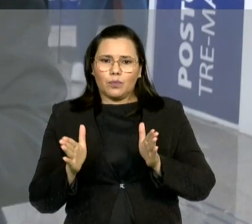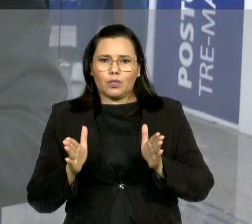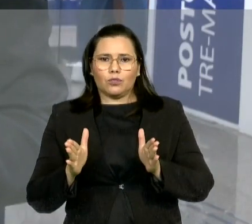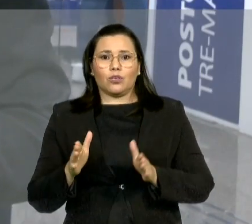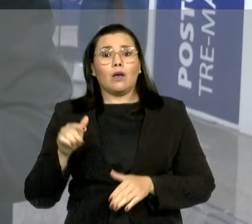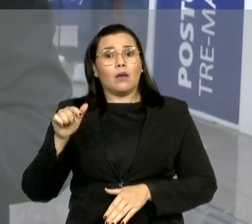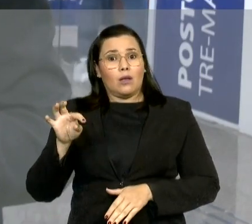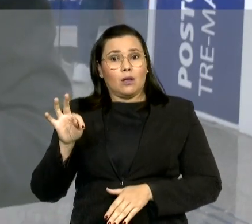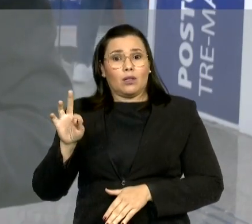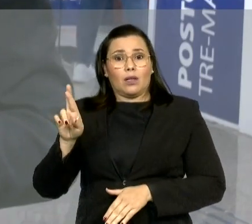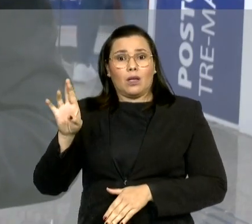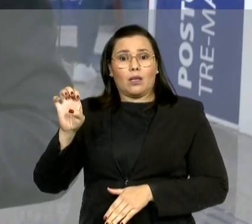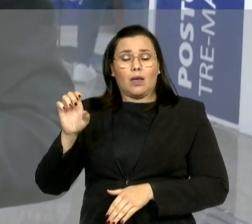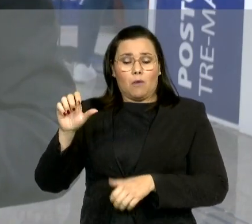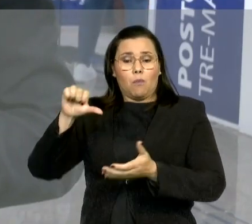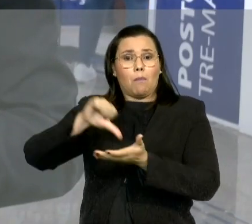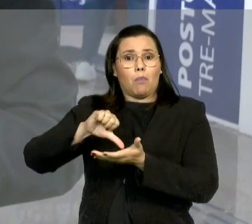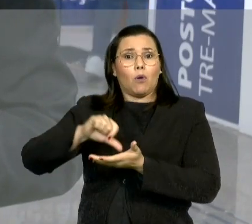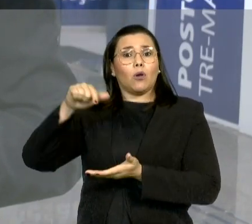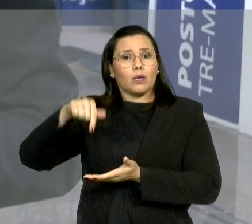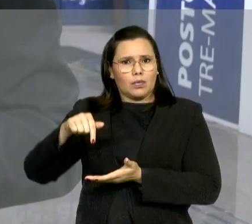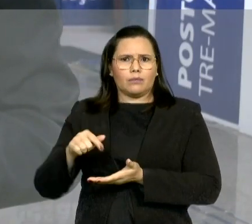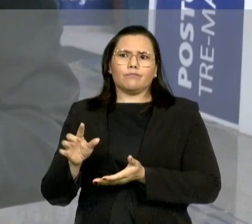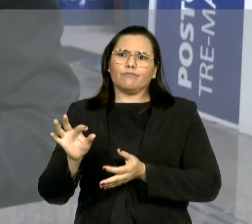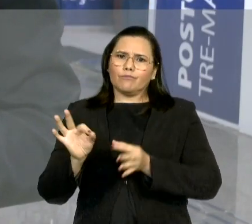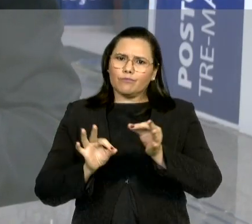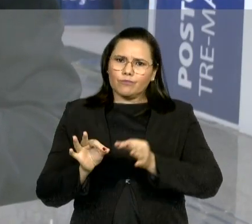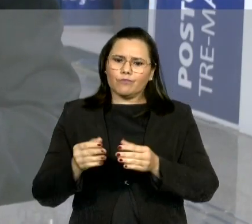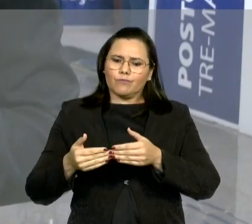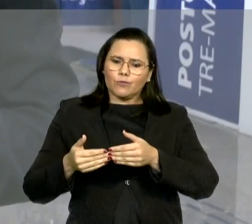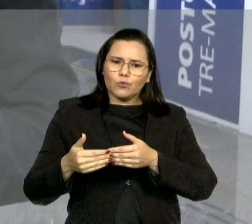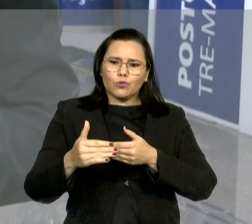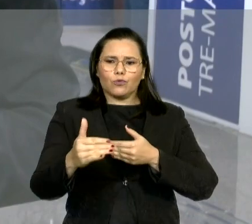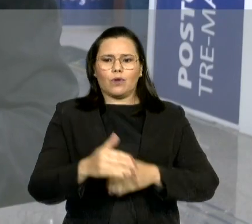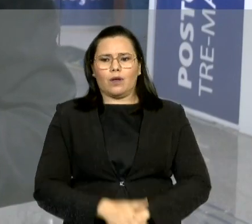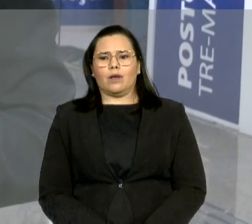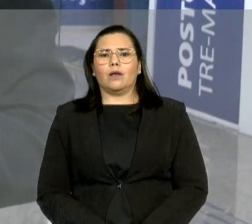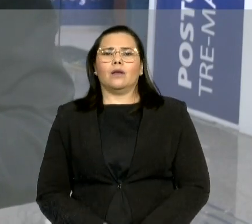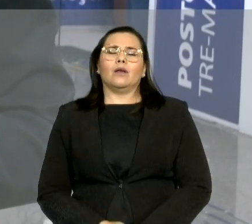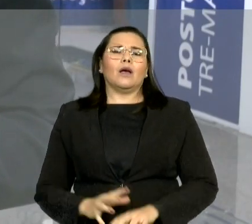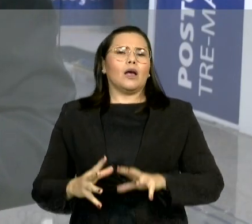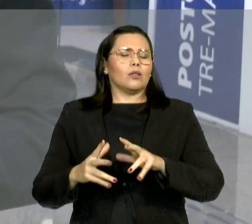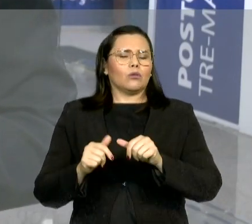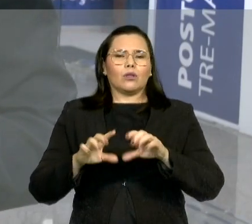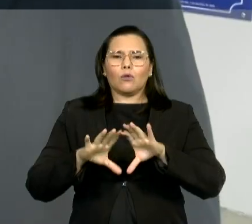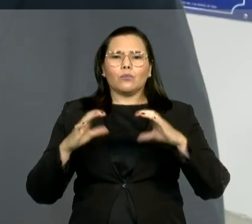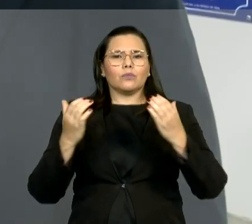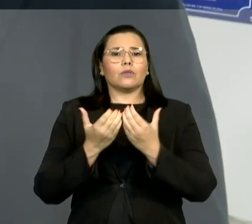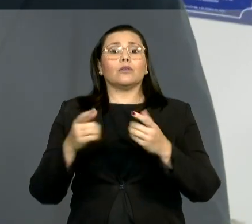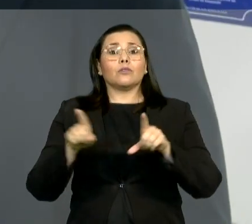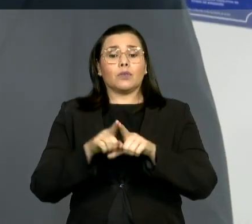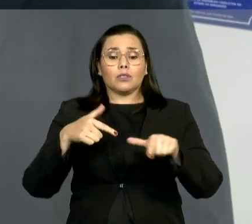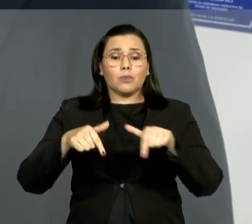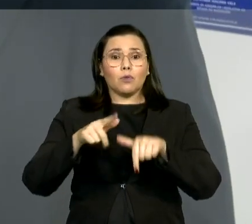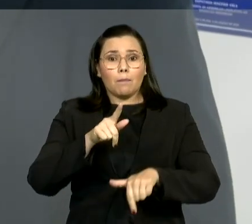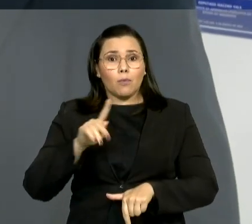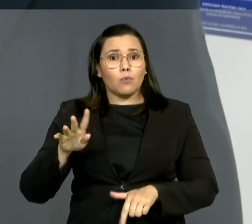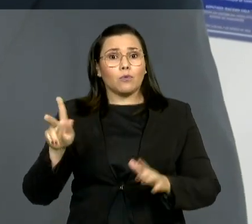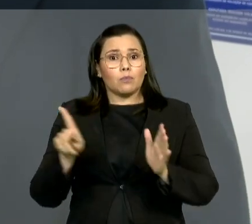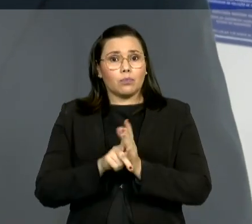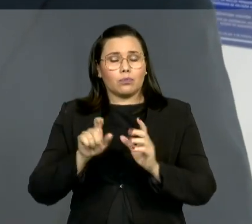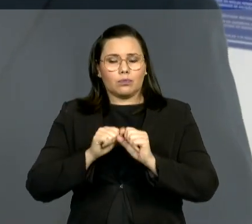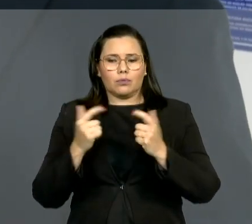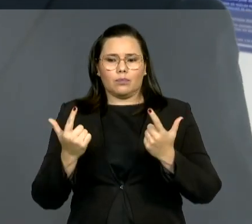continuar funcionando, atendendo não só os servidores da Assembleia, mas também a comunidade em geral. Nós tivemos um planejamento